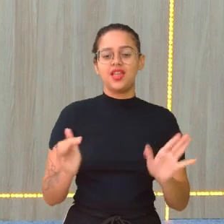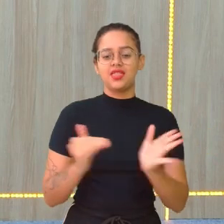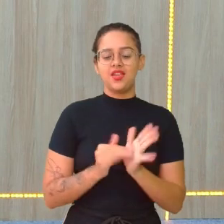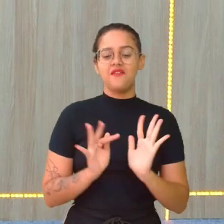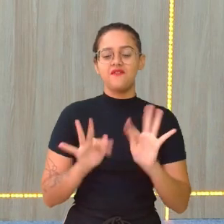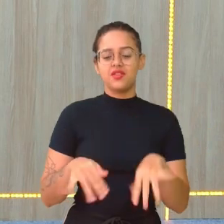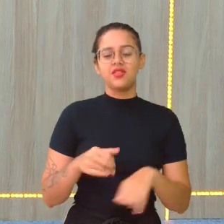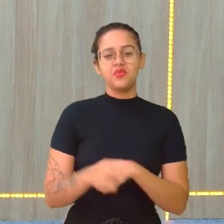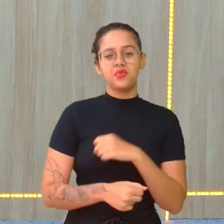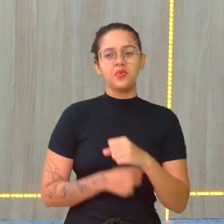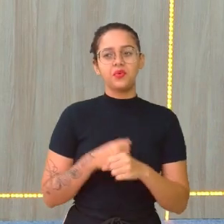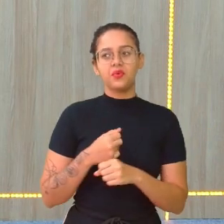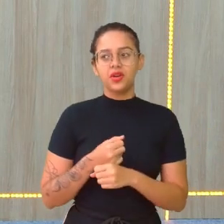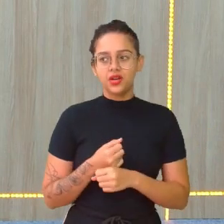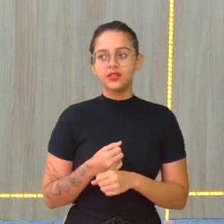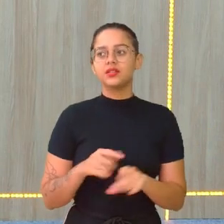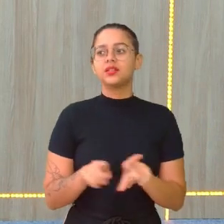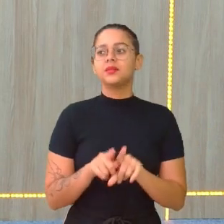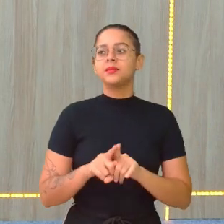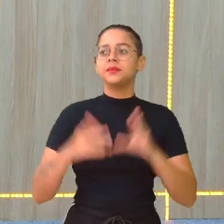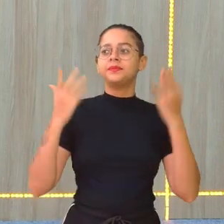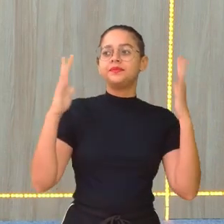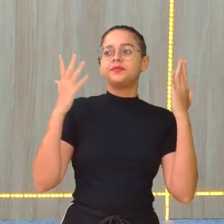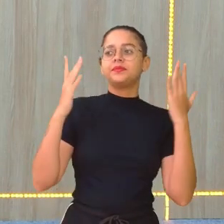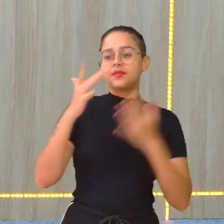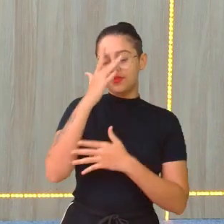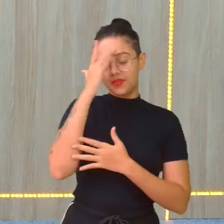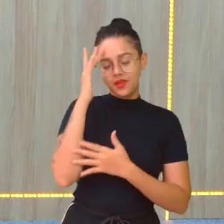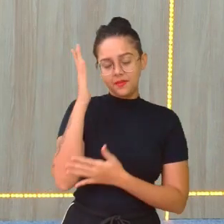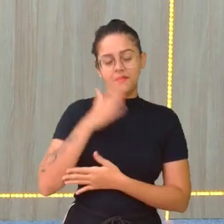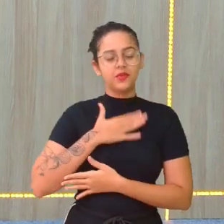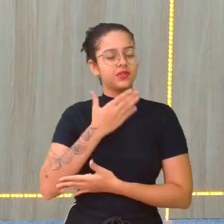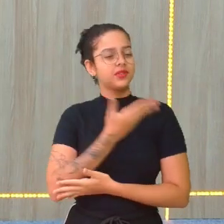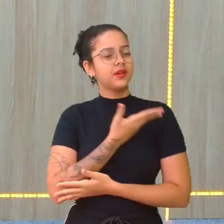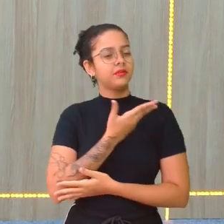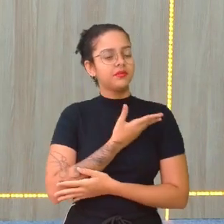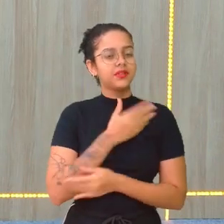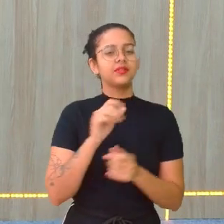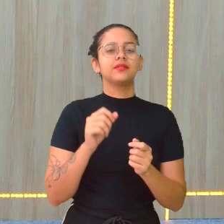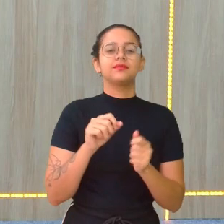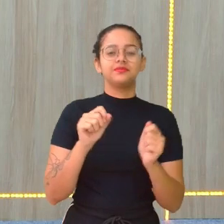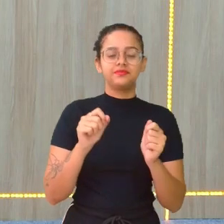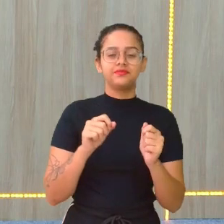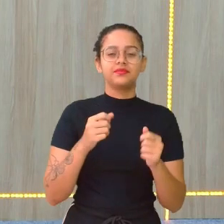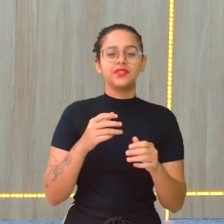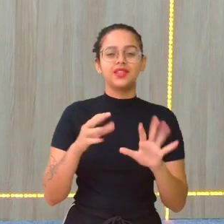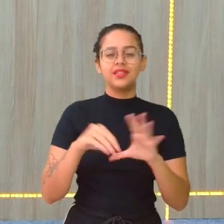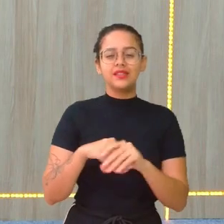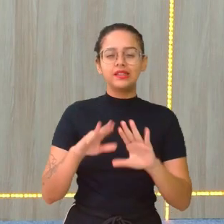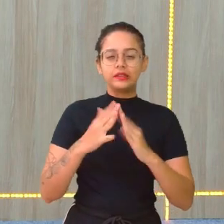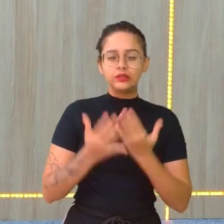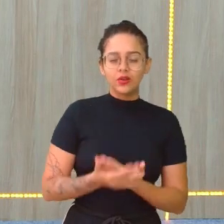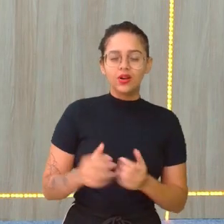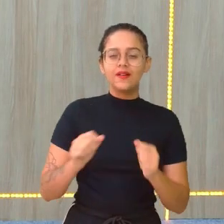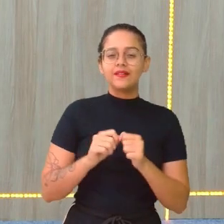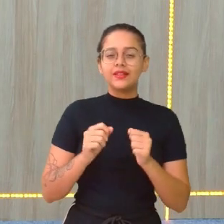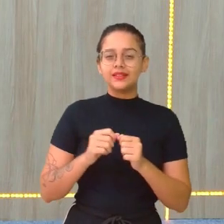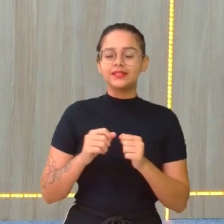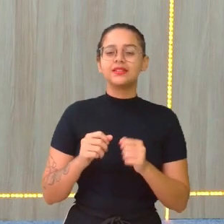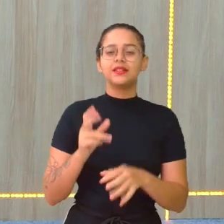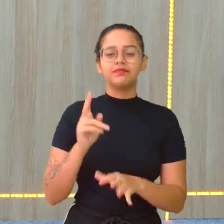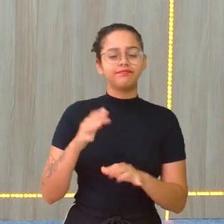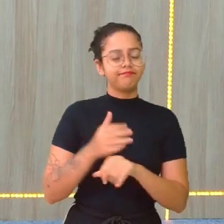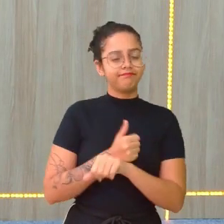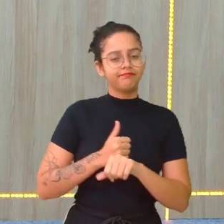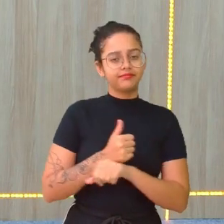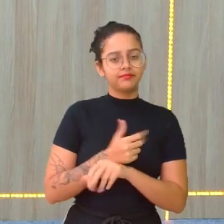do ano, parabenizar os meus colegas que estão na escola fazendo essa ponte. E vamos com essa coragem, porque a gente quer